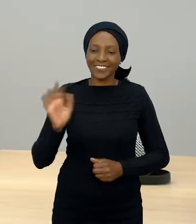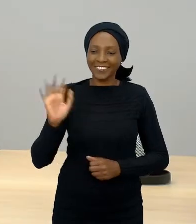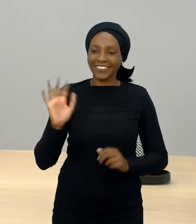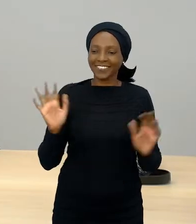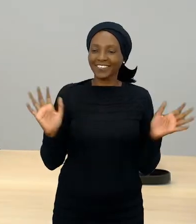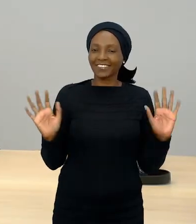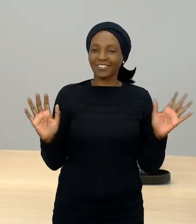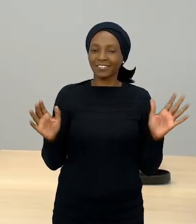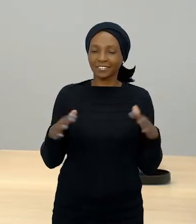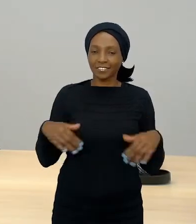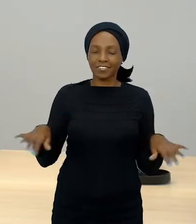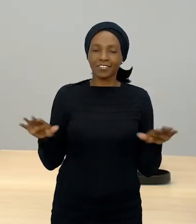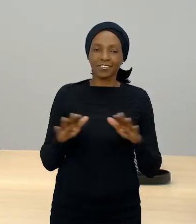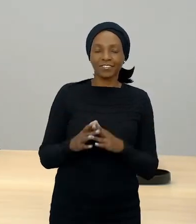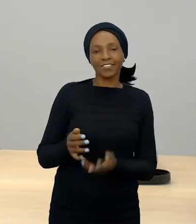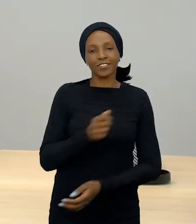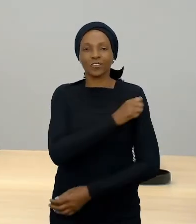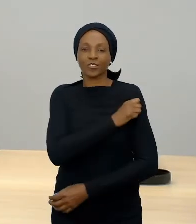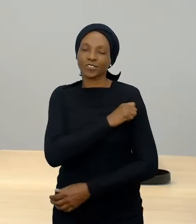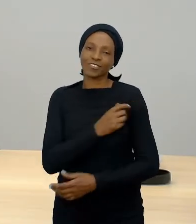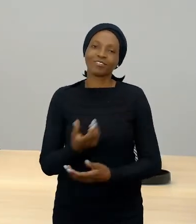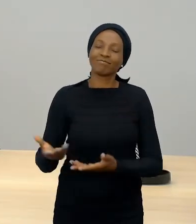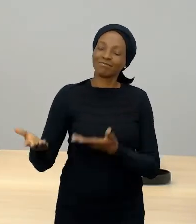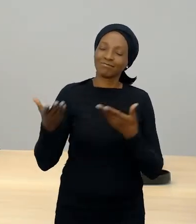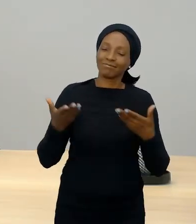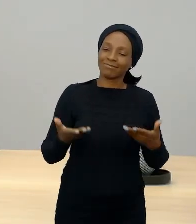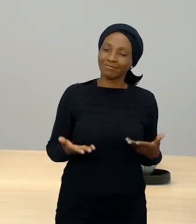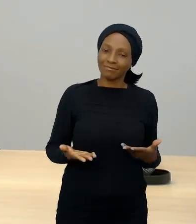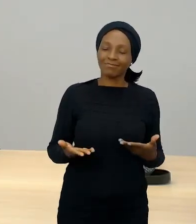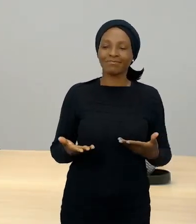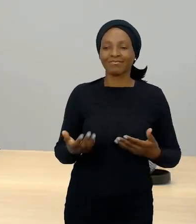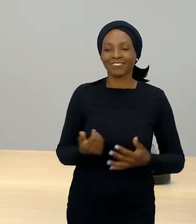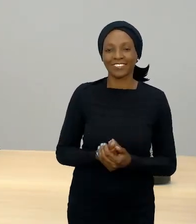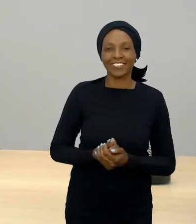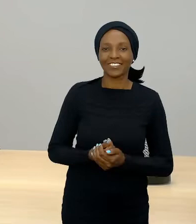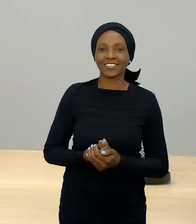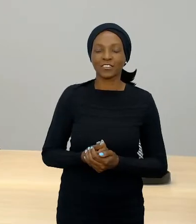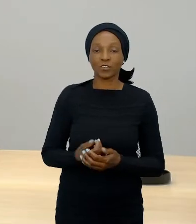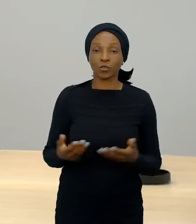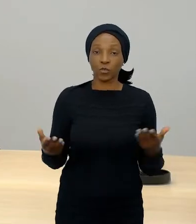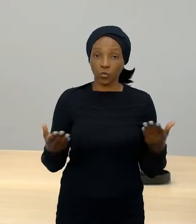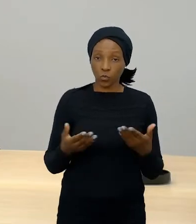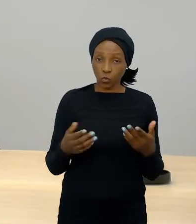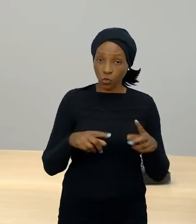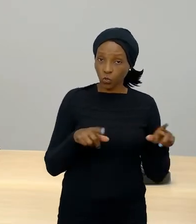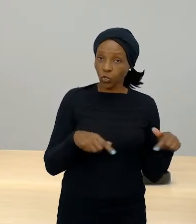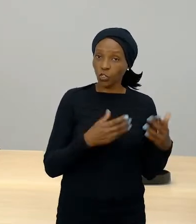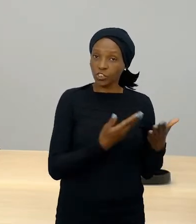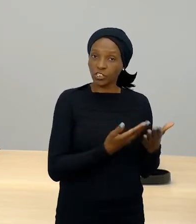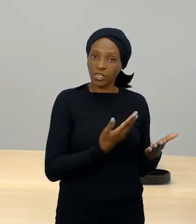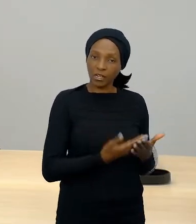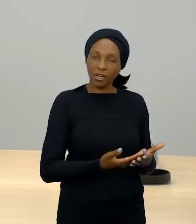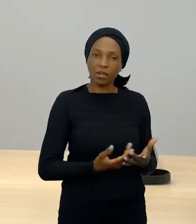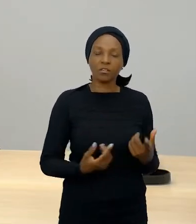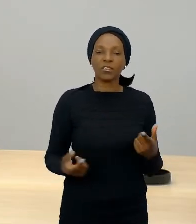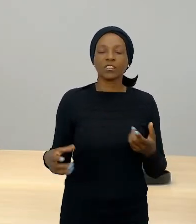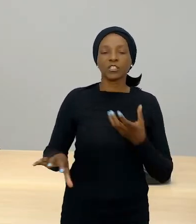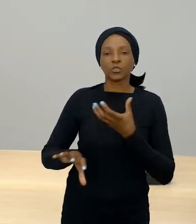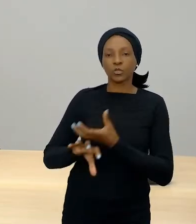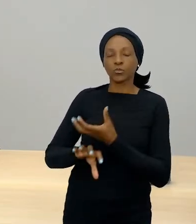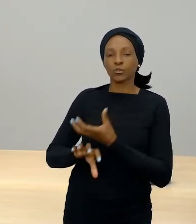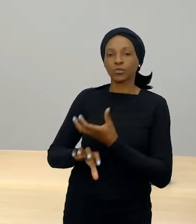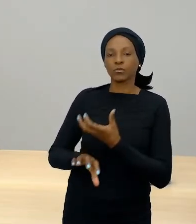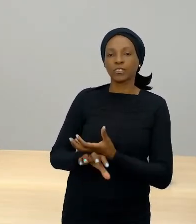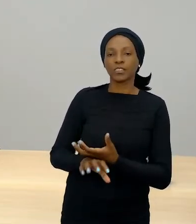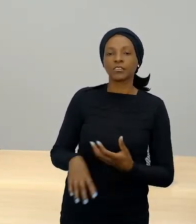Olá, estudantes! Sejam muito bem-vindos à nossa aula de hoje, do nosso componente aí